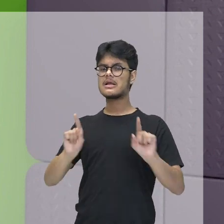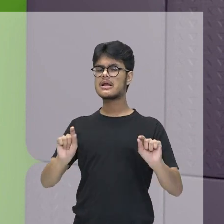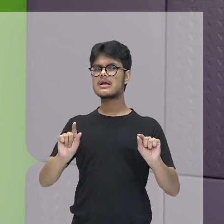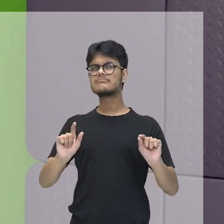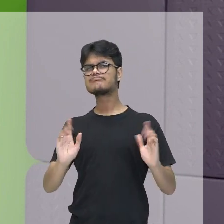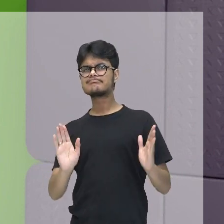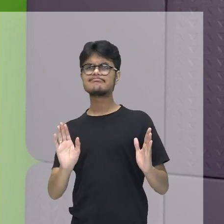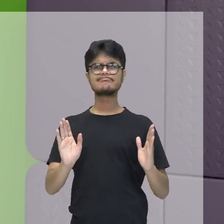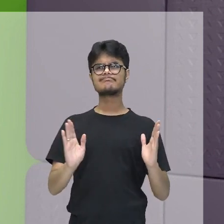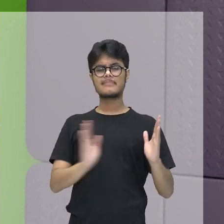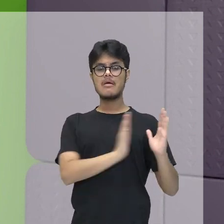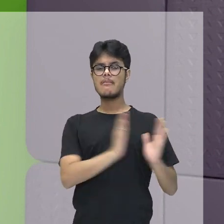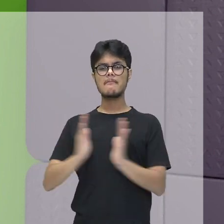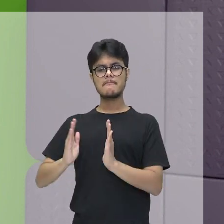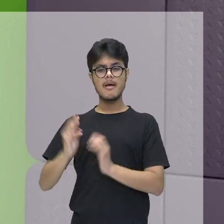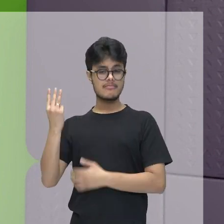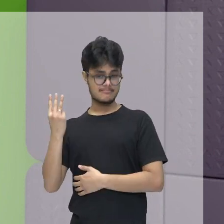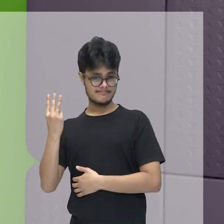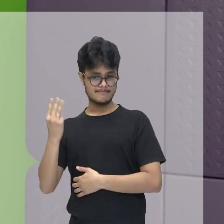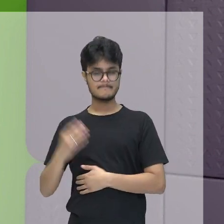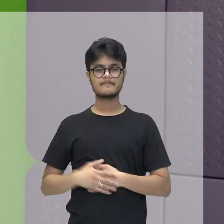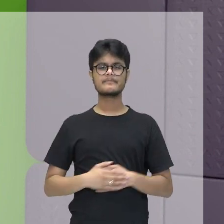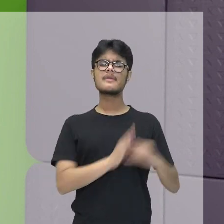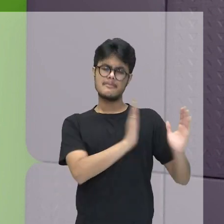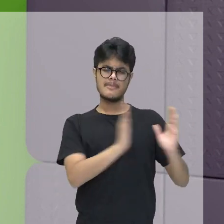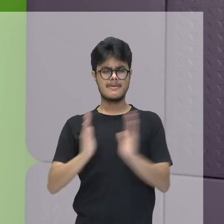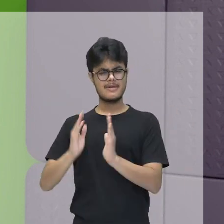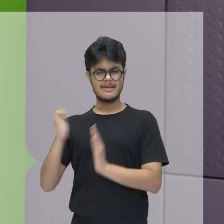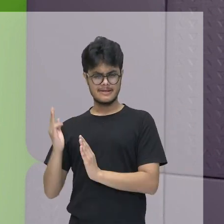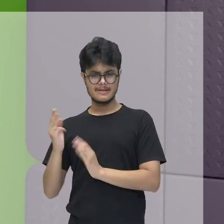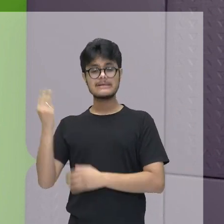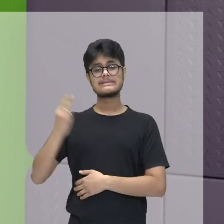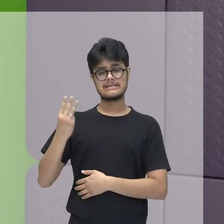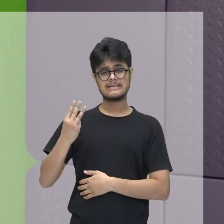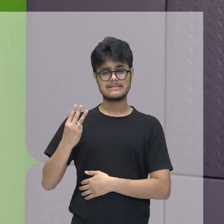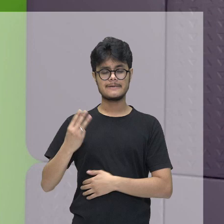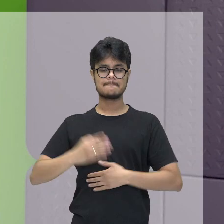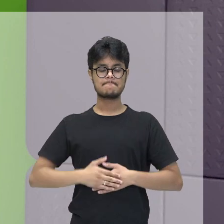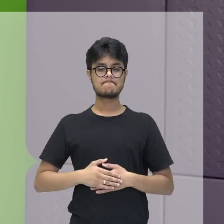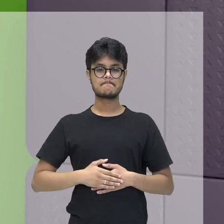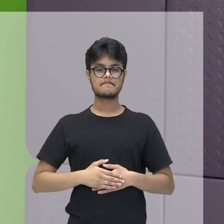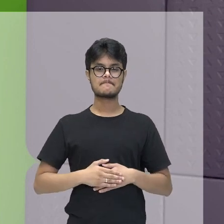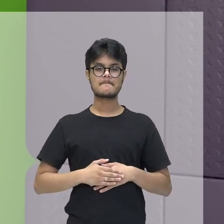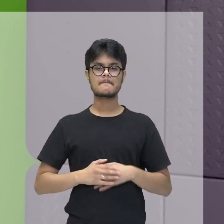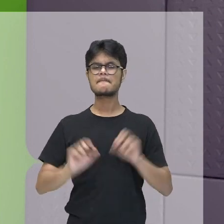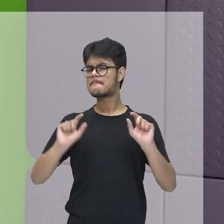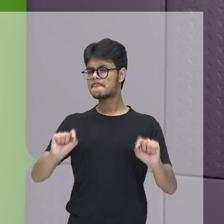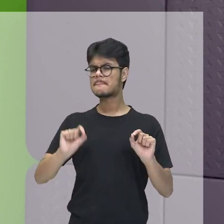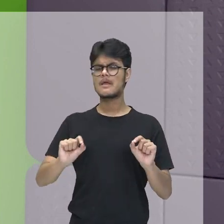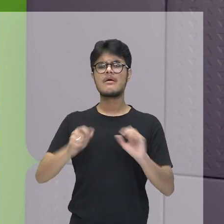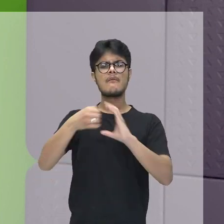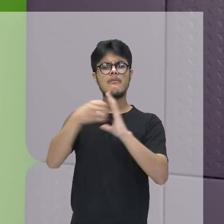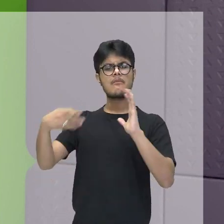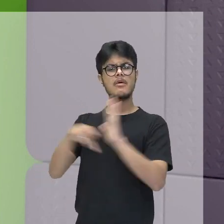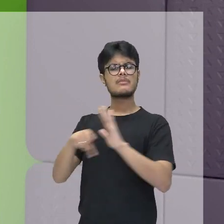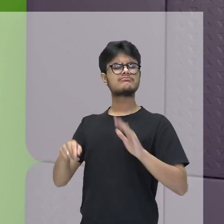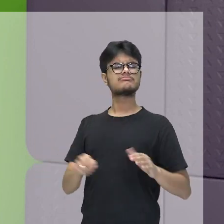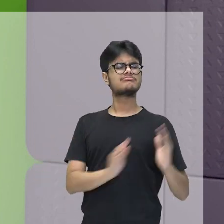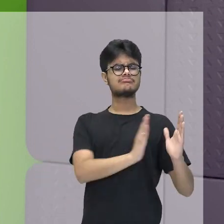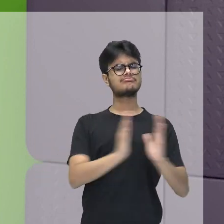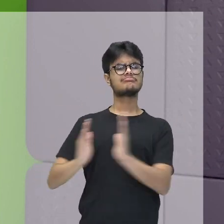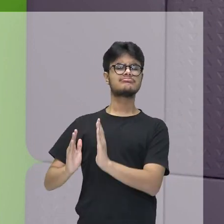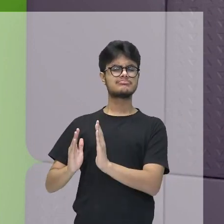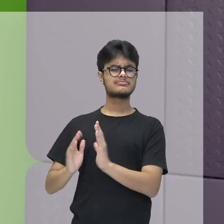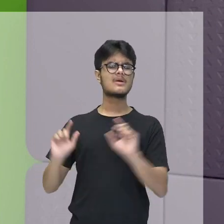3 fases. Primeira, segunda e terceira revoluções industriais. E o que caracteriza cada uma dessas